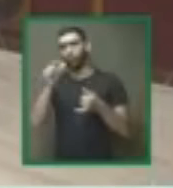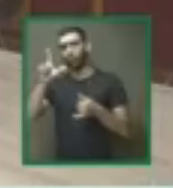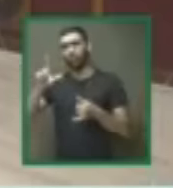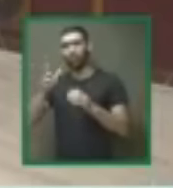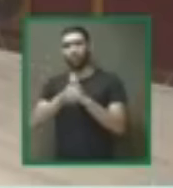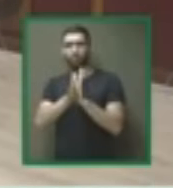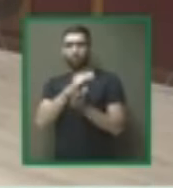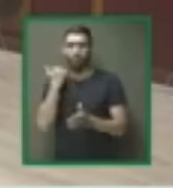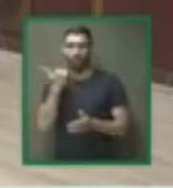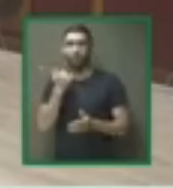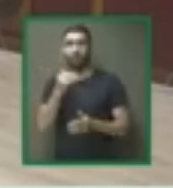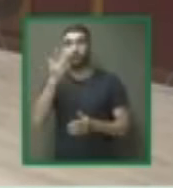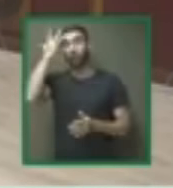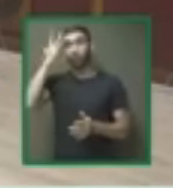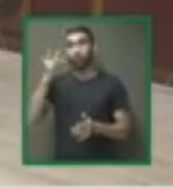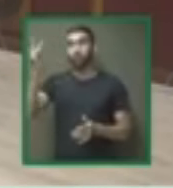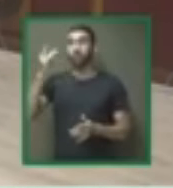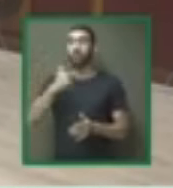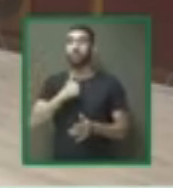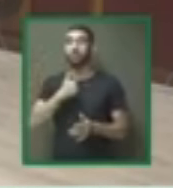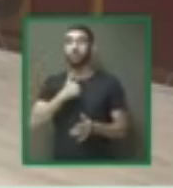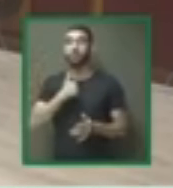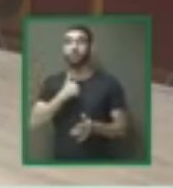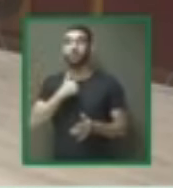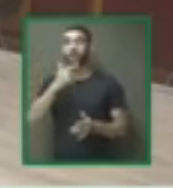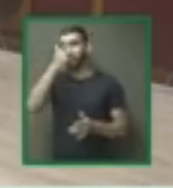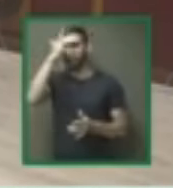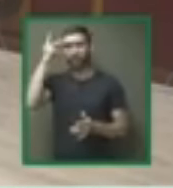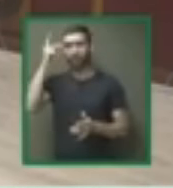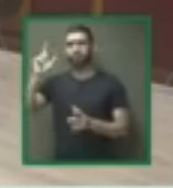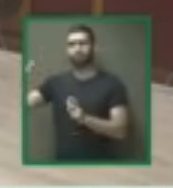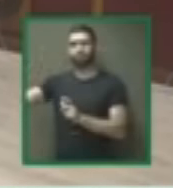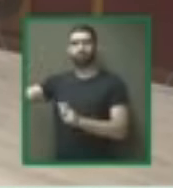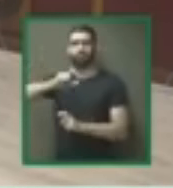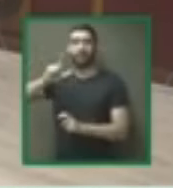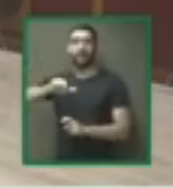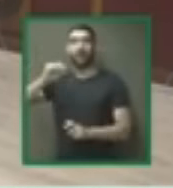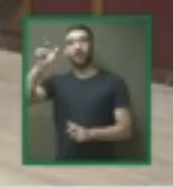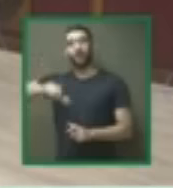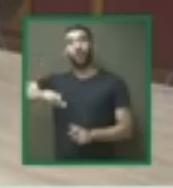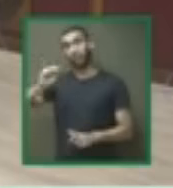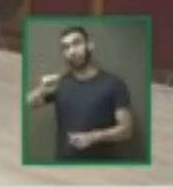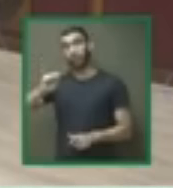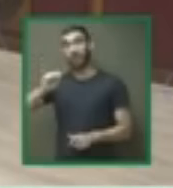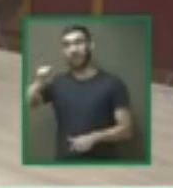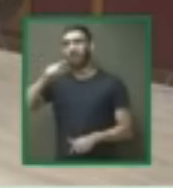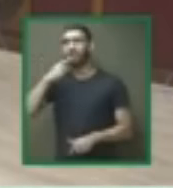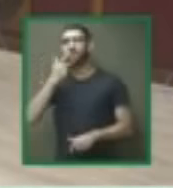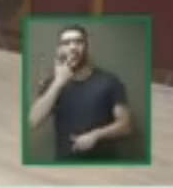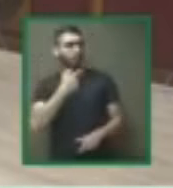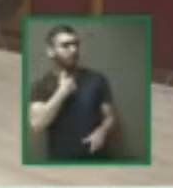no dia seguinte, porque inicialmente quem me acusou foi o Arthur. O Arthur que